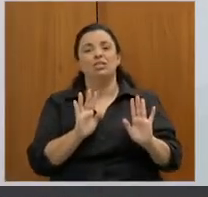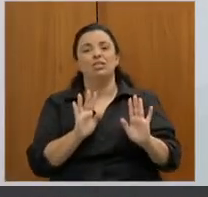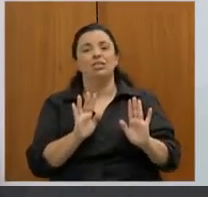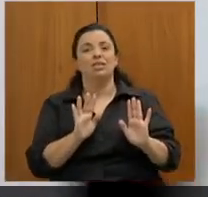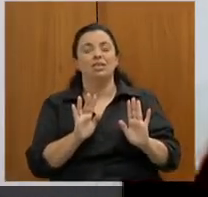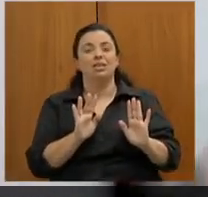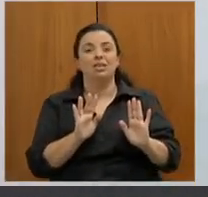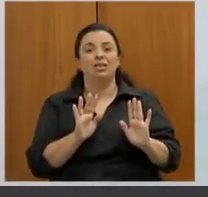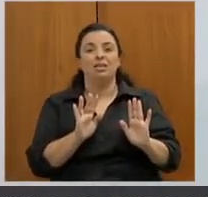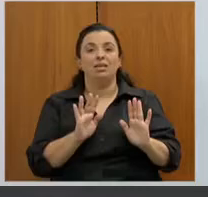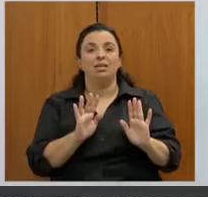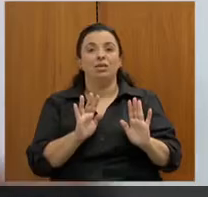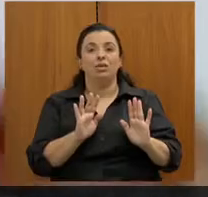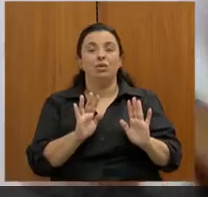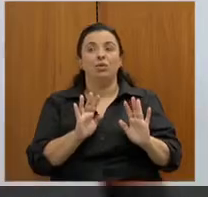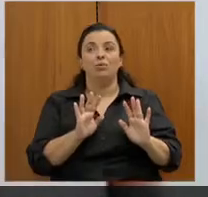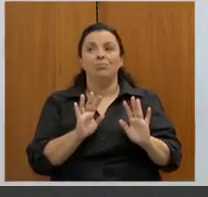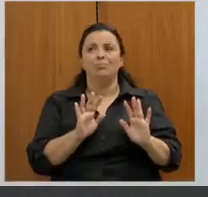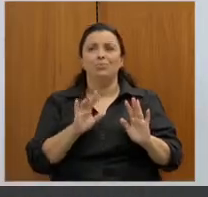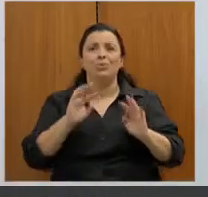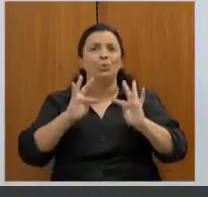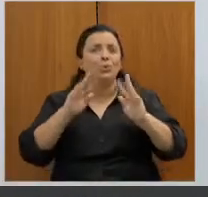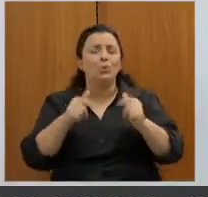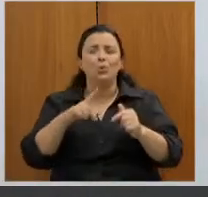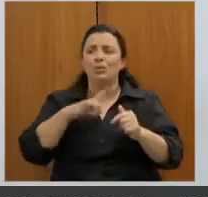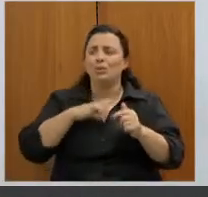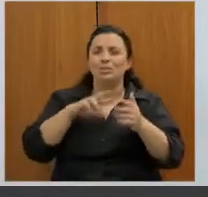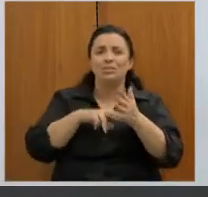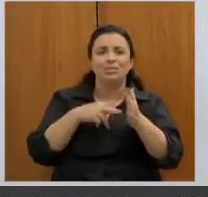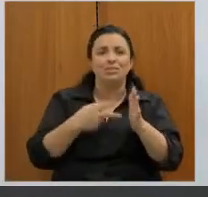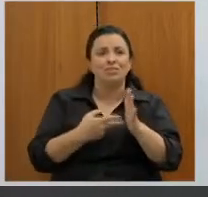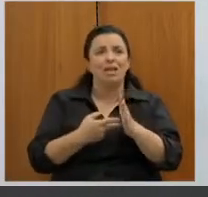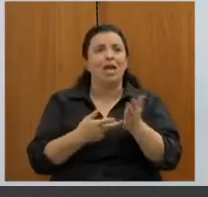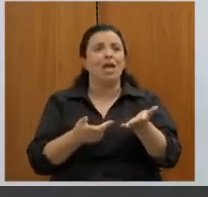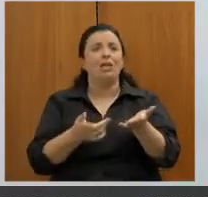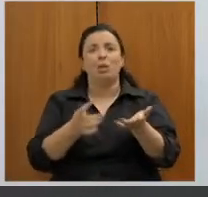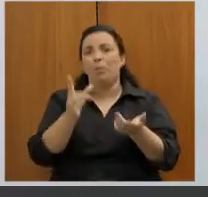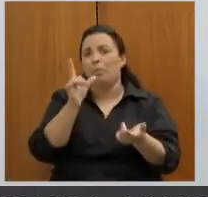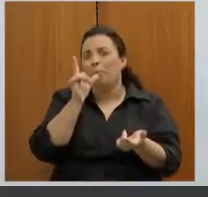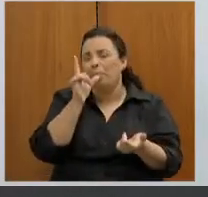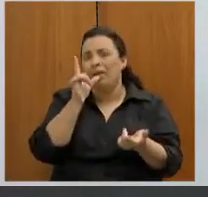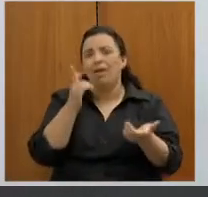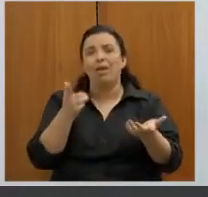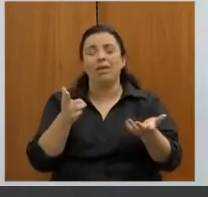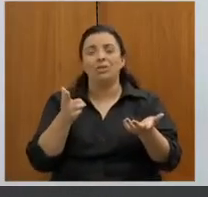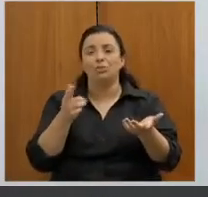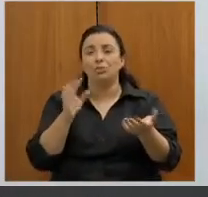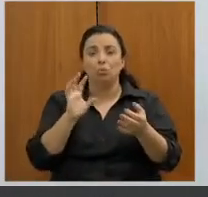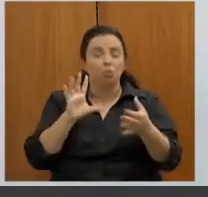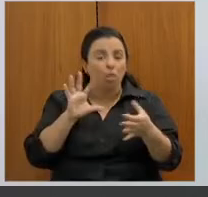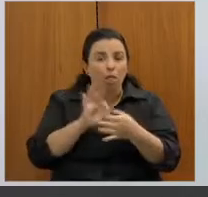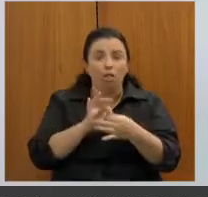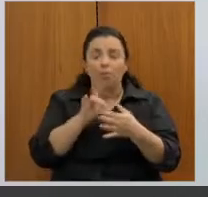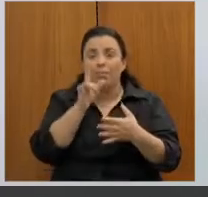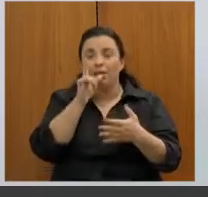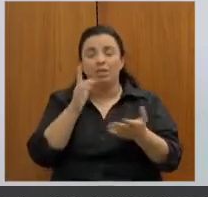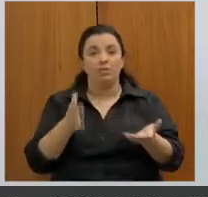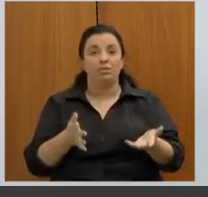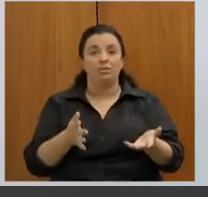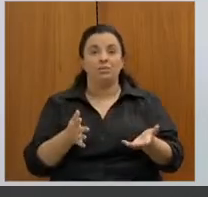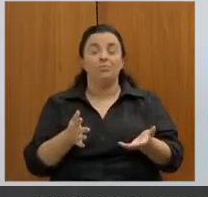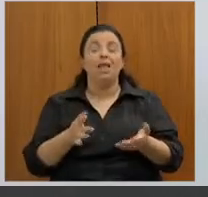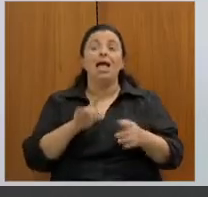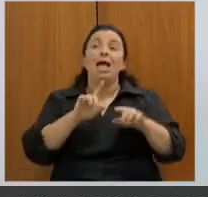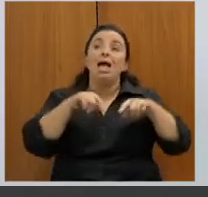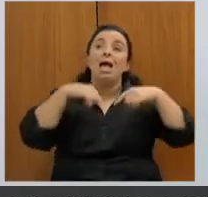Léo ao falo simbólico a questão do pênis é e quando ele cresce né ele essa